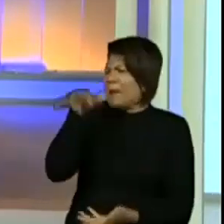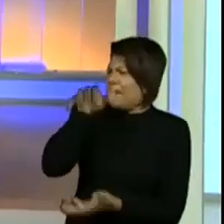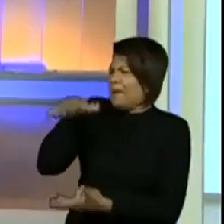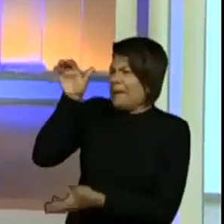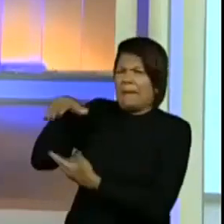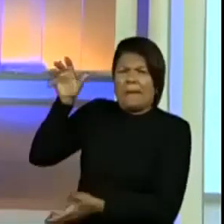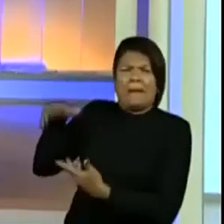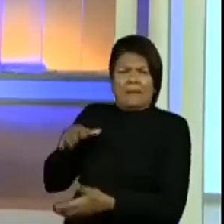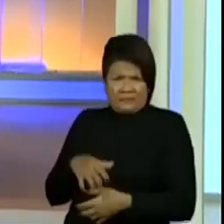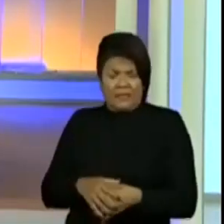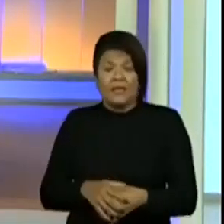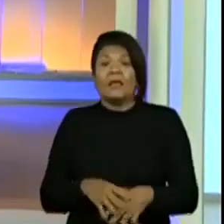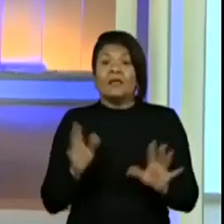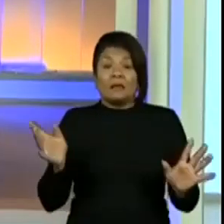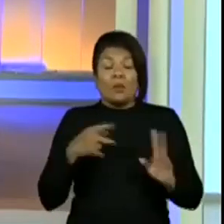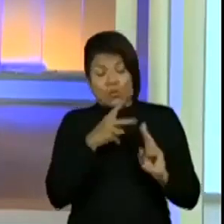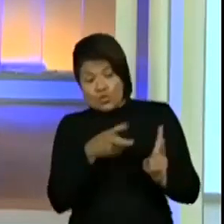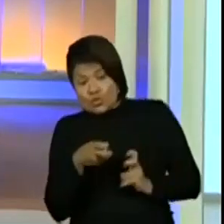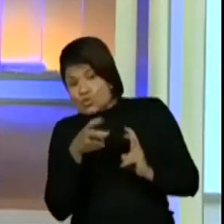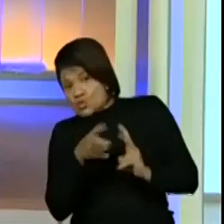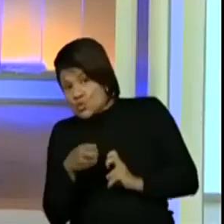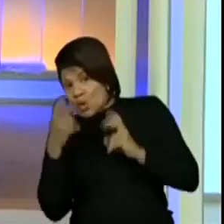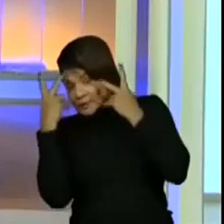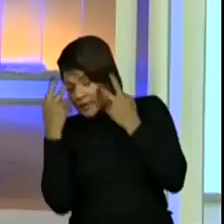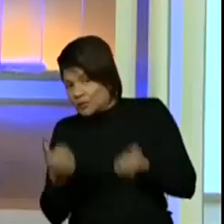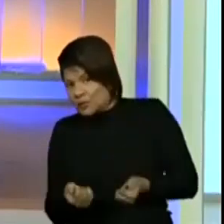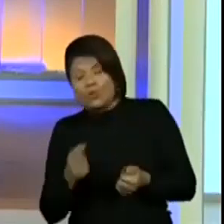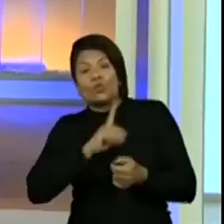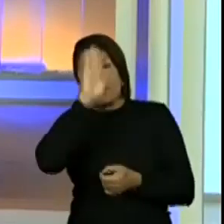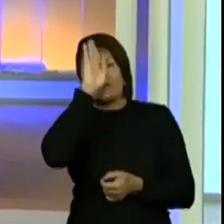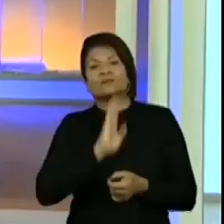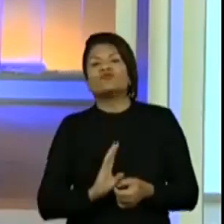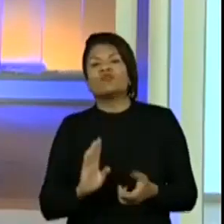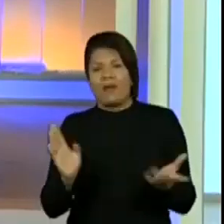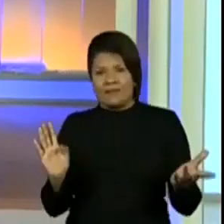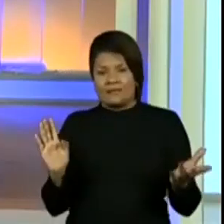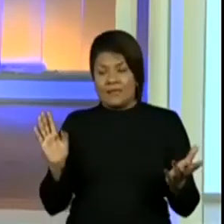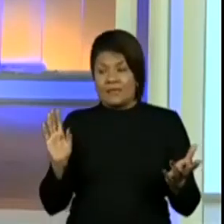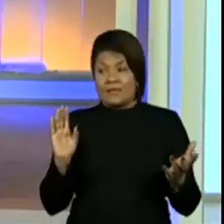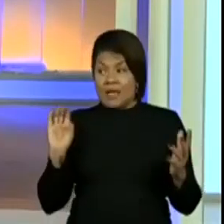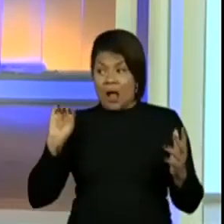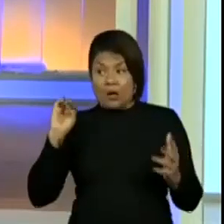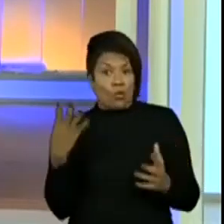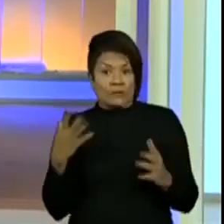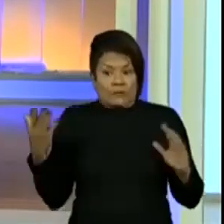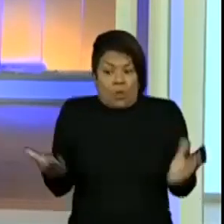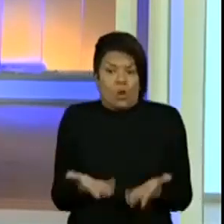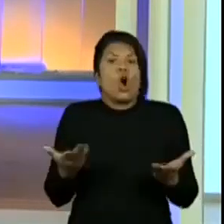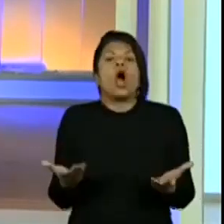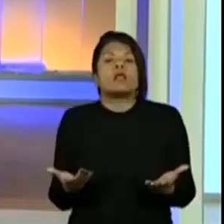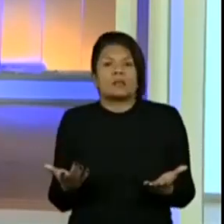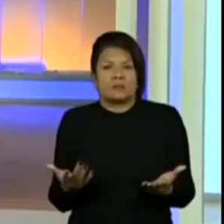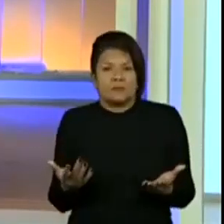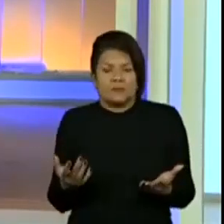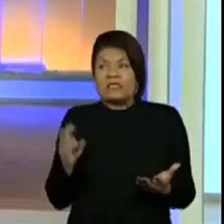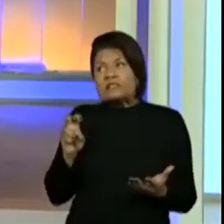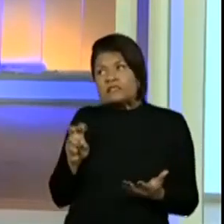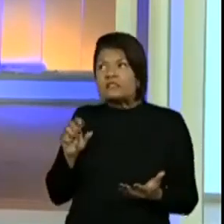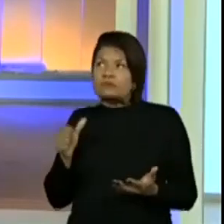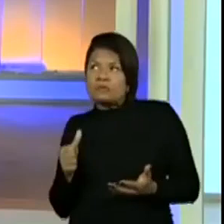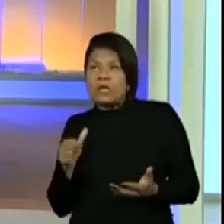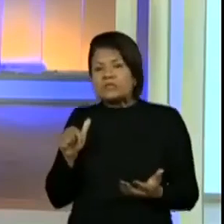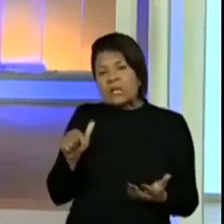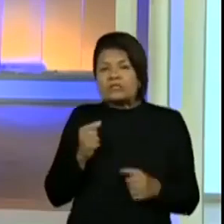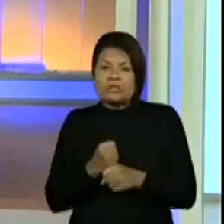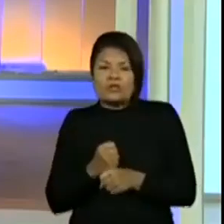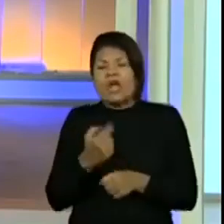nós temos não é um consumo gratuito que aconteceu agora dos últimos 5, 6, 7 anos. É